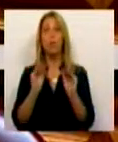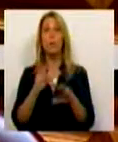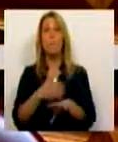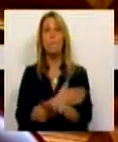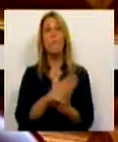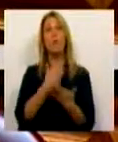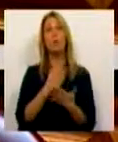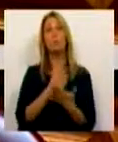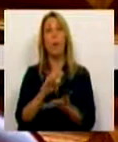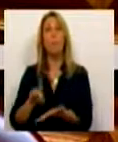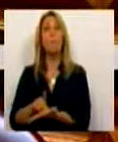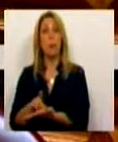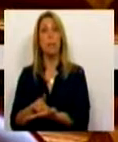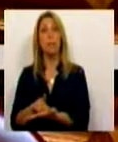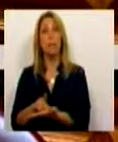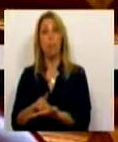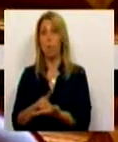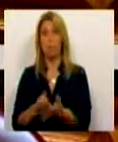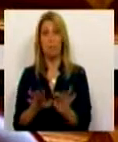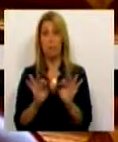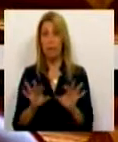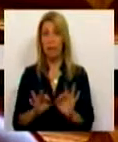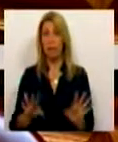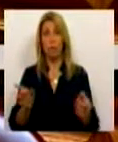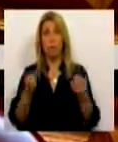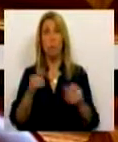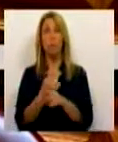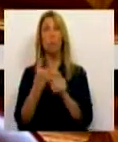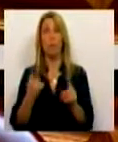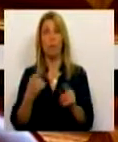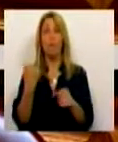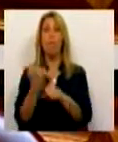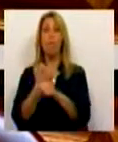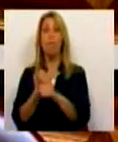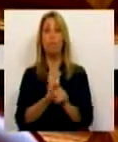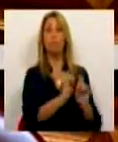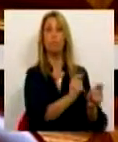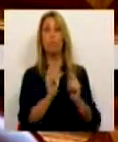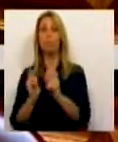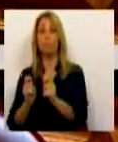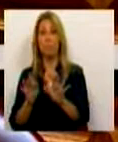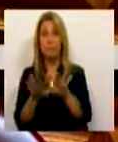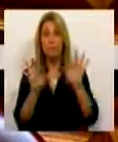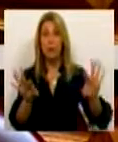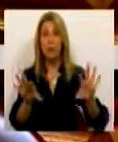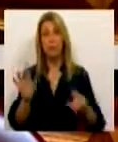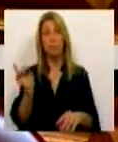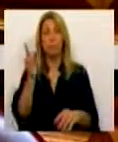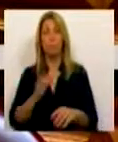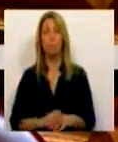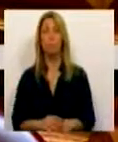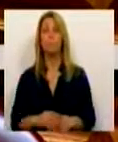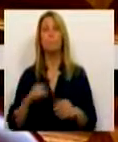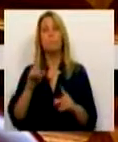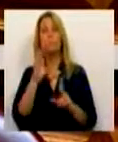ciclo não é igual, na medida em que as funções atribuídas aos docentes também não são iguais. Fazer coincidir